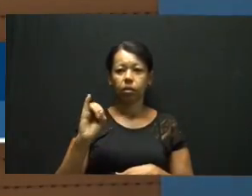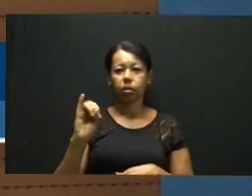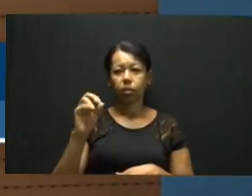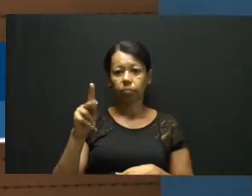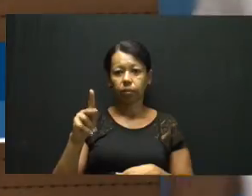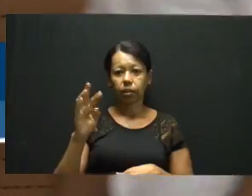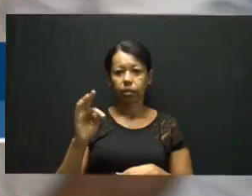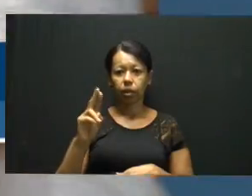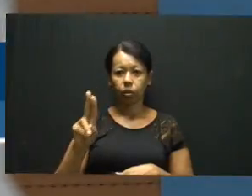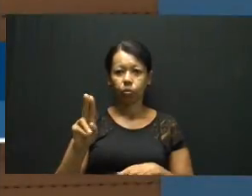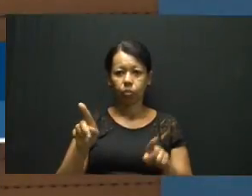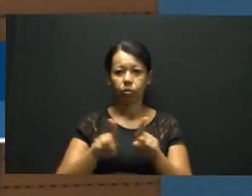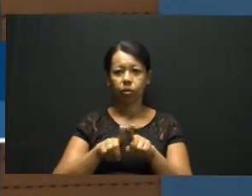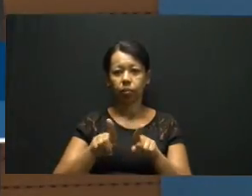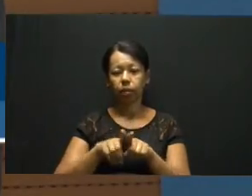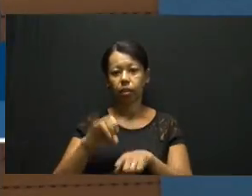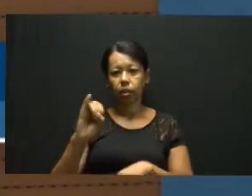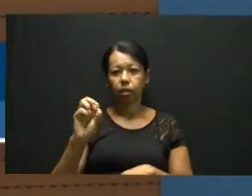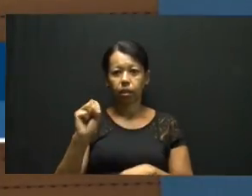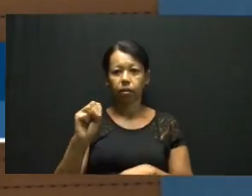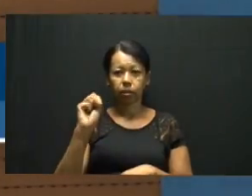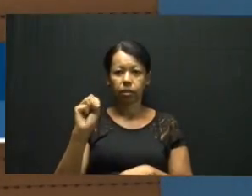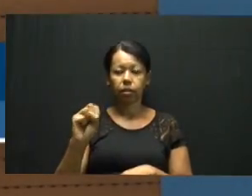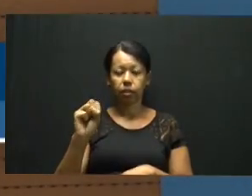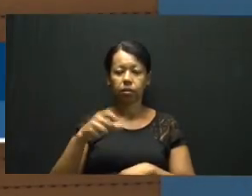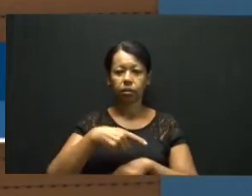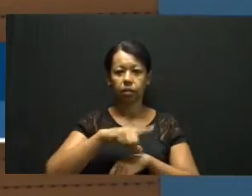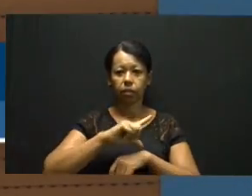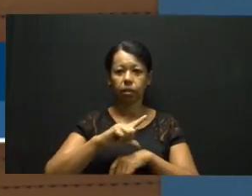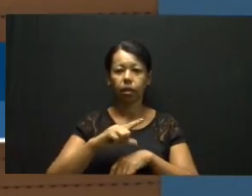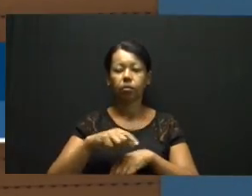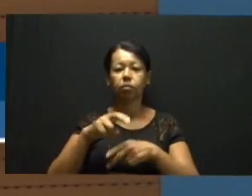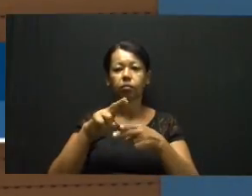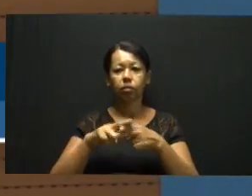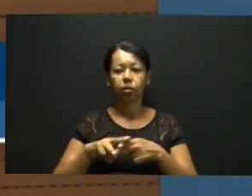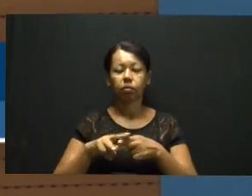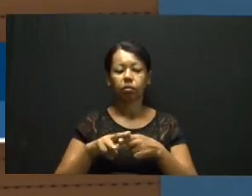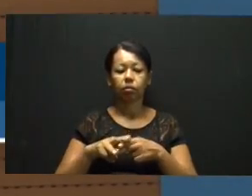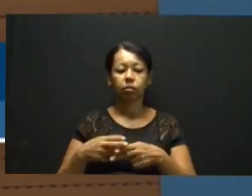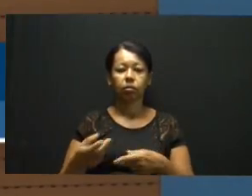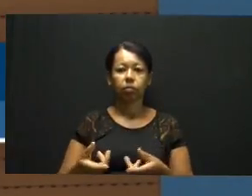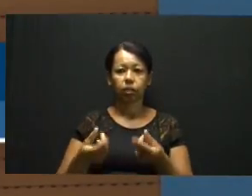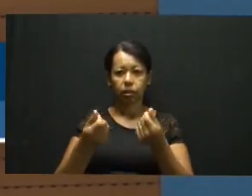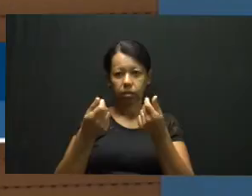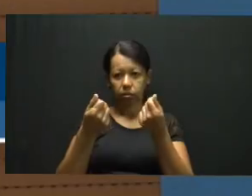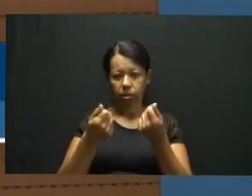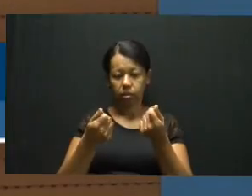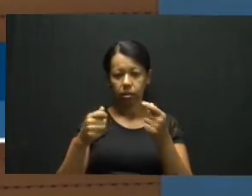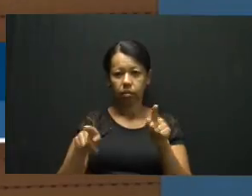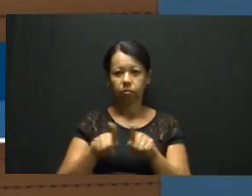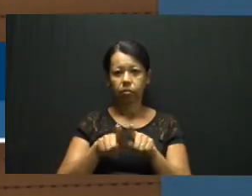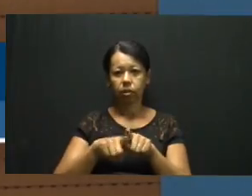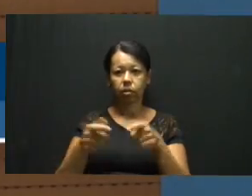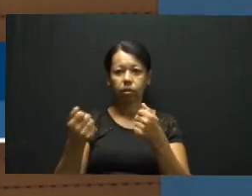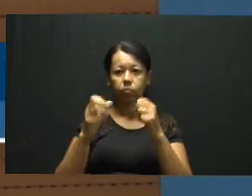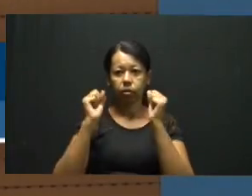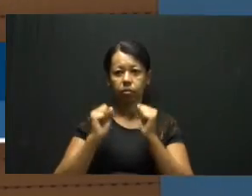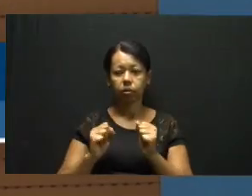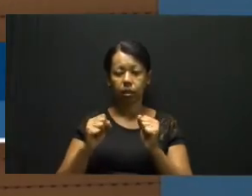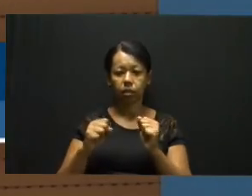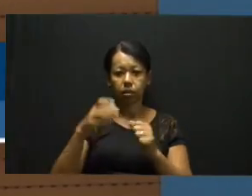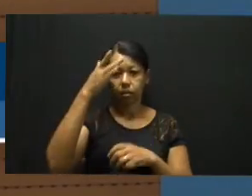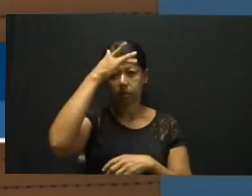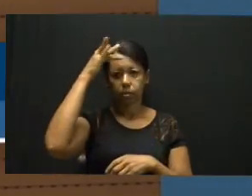atraso. Assim, devido à necessidade de arrecadação da receita ao município, bem como para trazer possibilidade de nossos